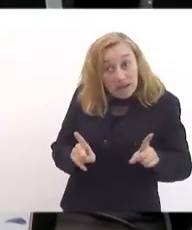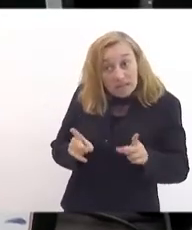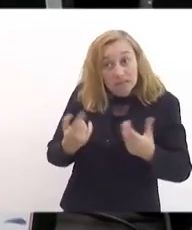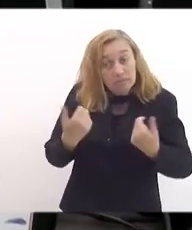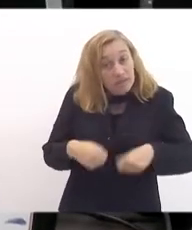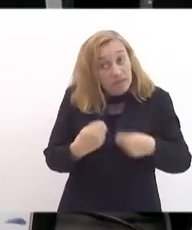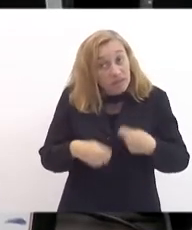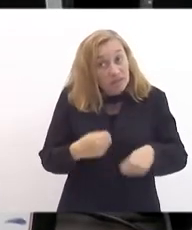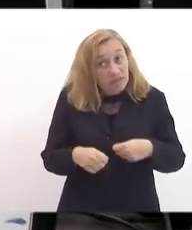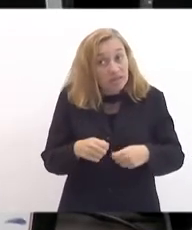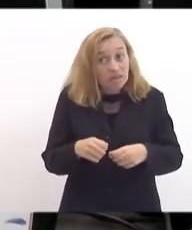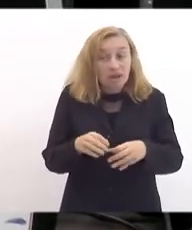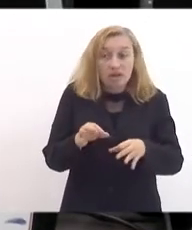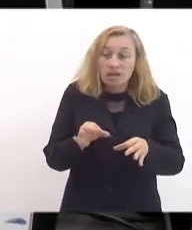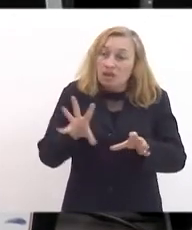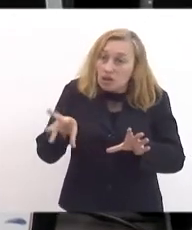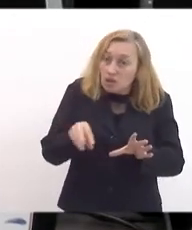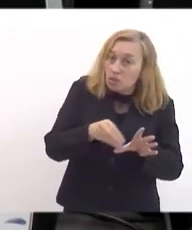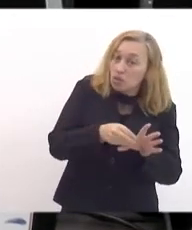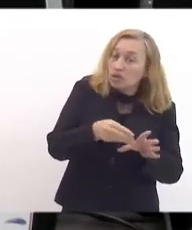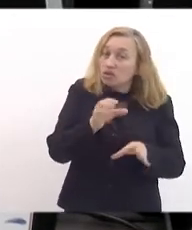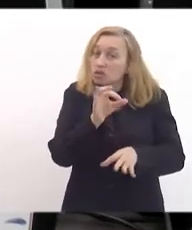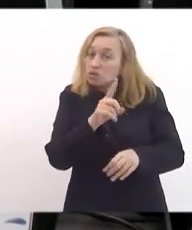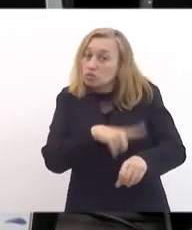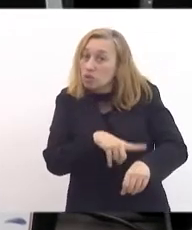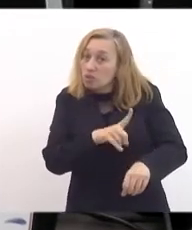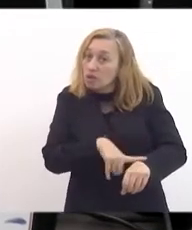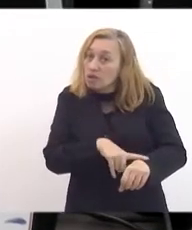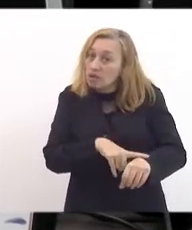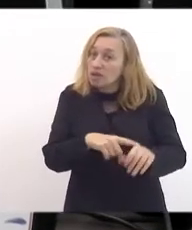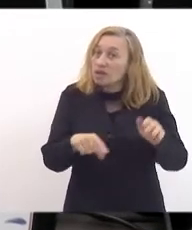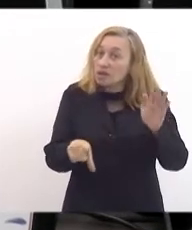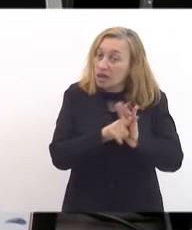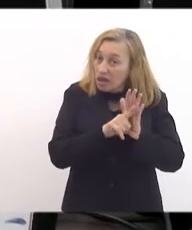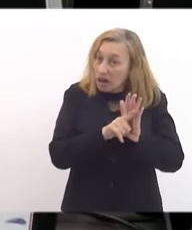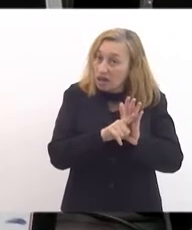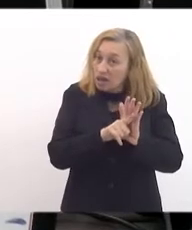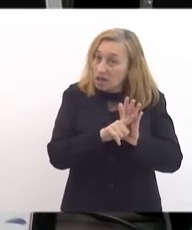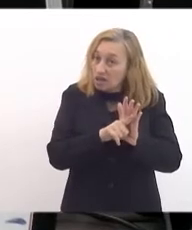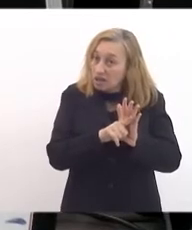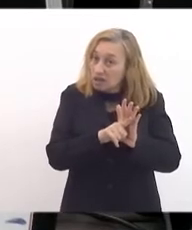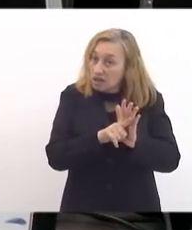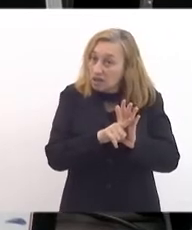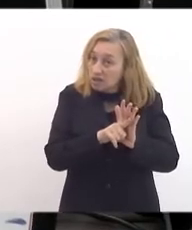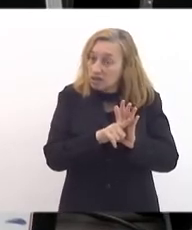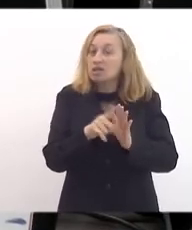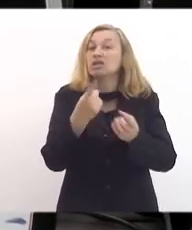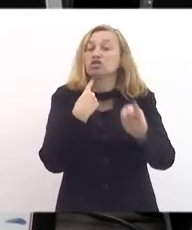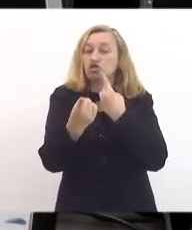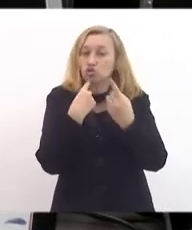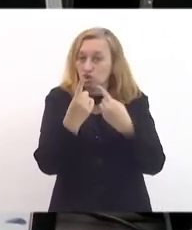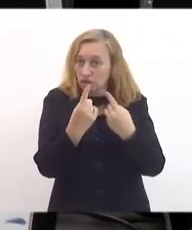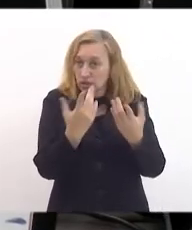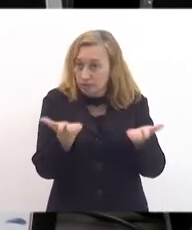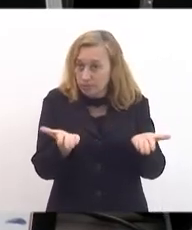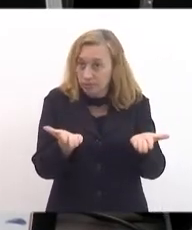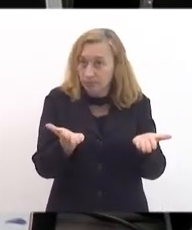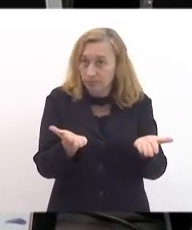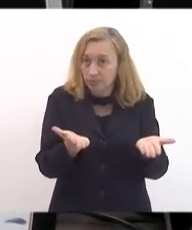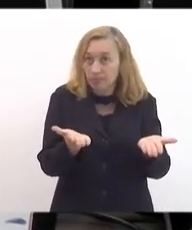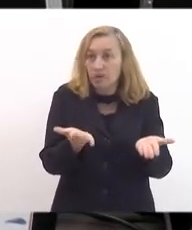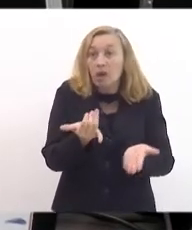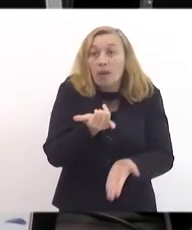previamente colocado no momento em que a lei está sendo discutida tá